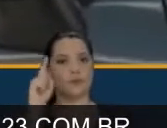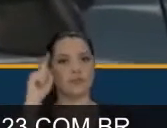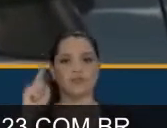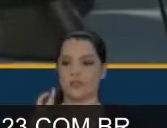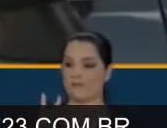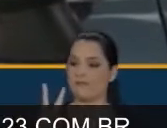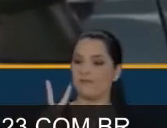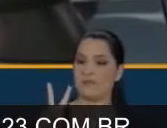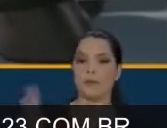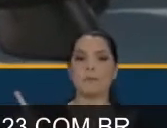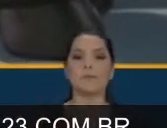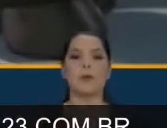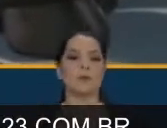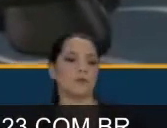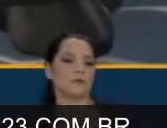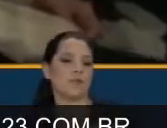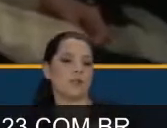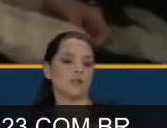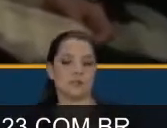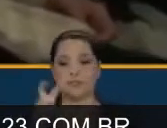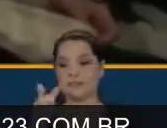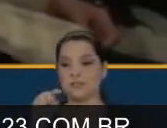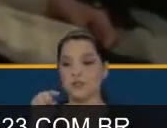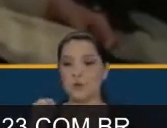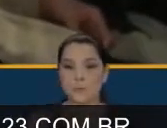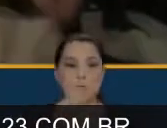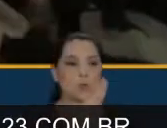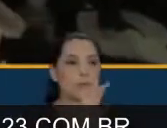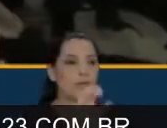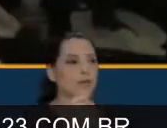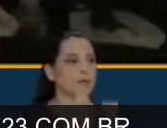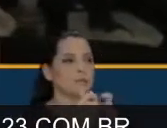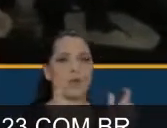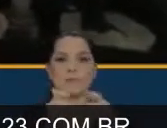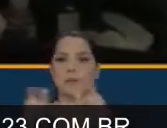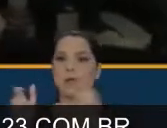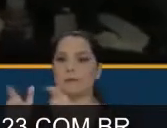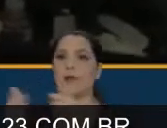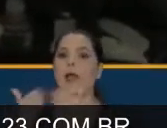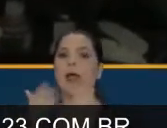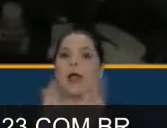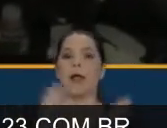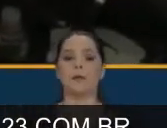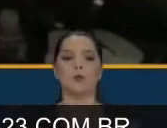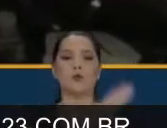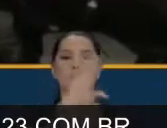de vacinação. 5 mil postos ficarão abertos em todo o estado o dia